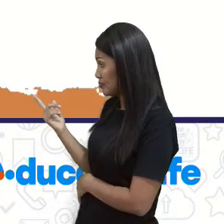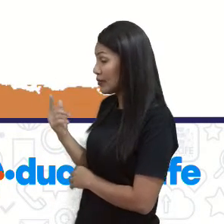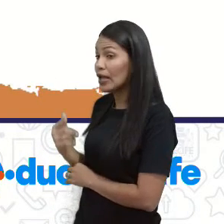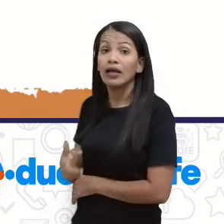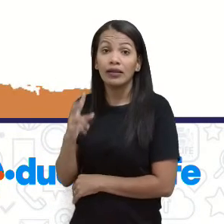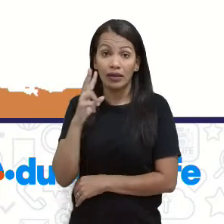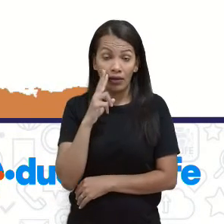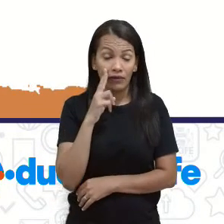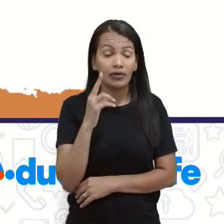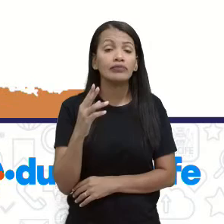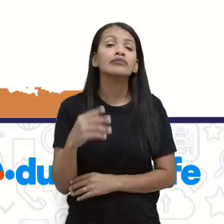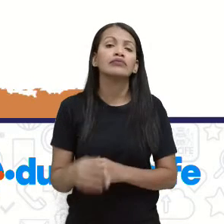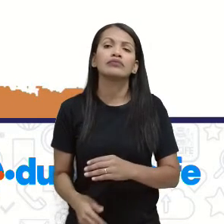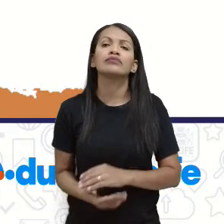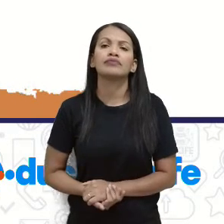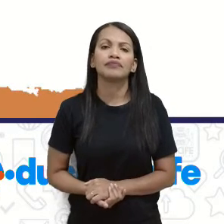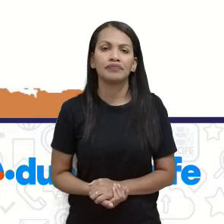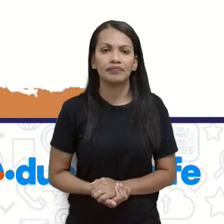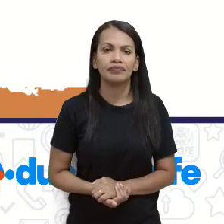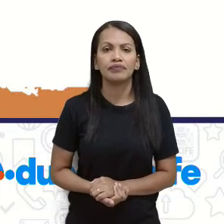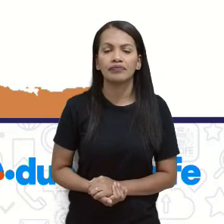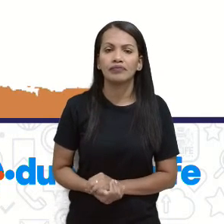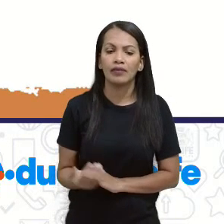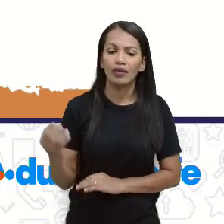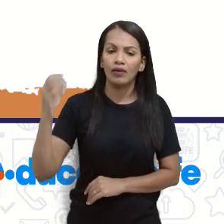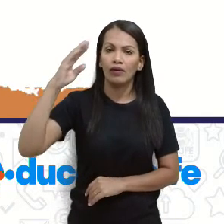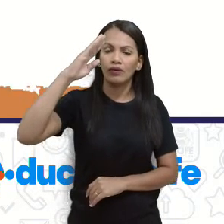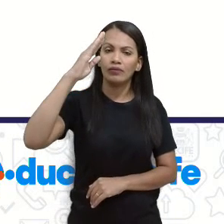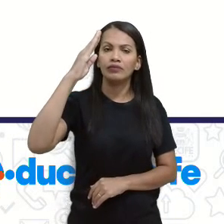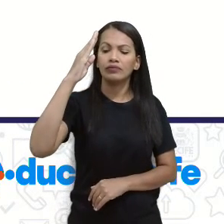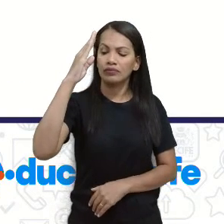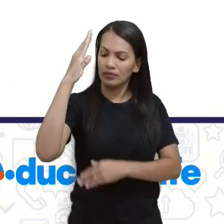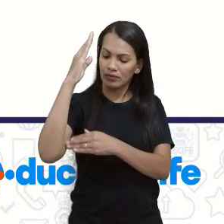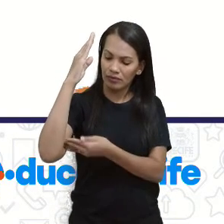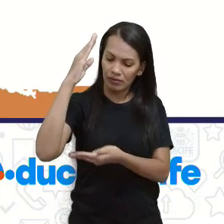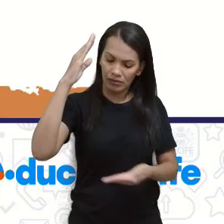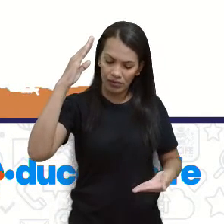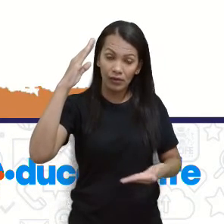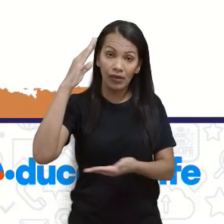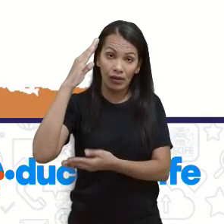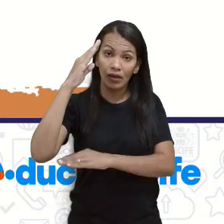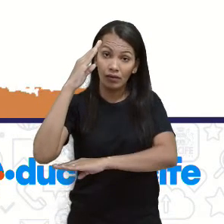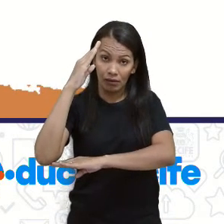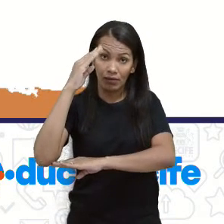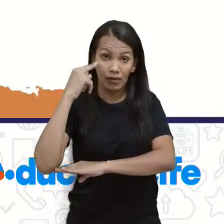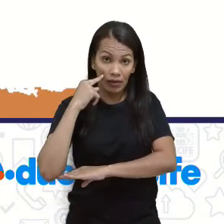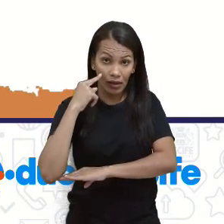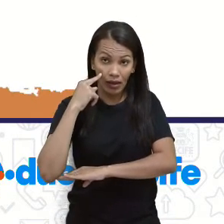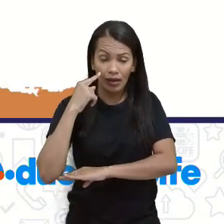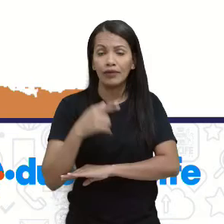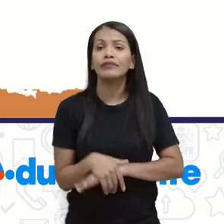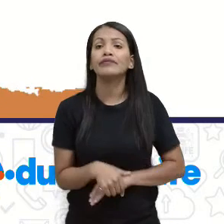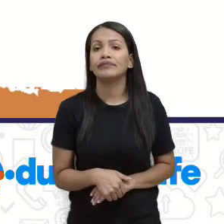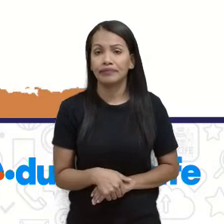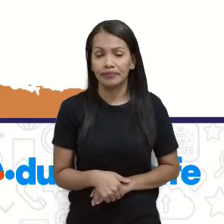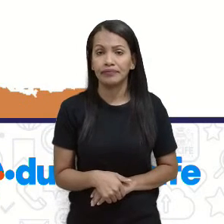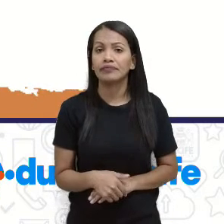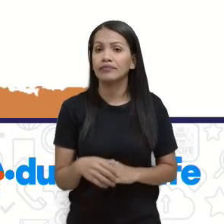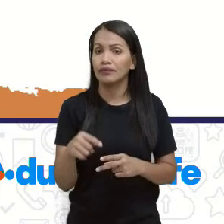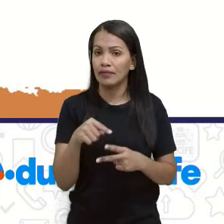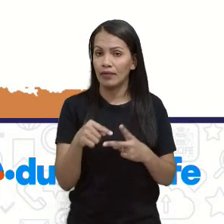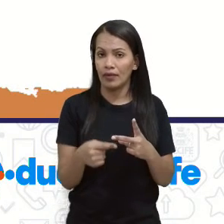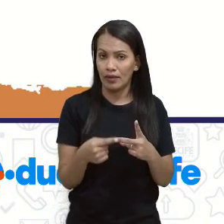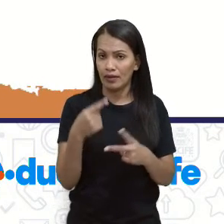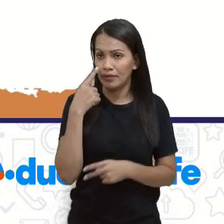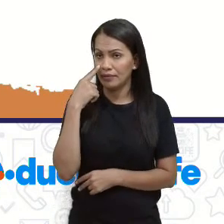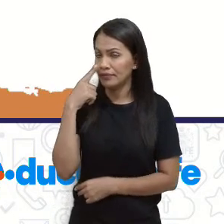vendo? A hipotenusa tem uma sombrinha, a parte preta aí, observa bem. Isso, muito bem. E se colocar do outro lado, né? Será que também vai? Isso aí vai ser uma